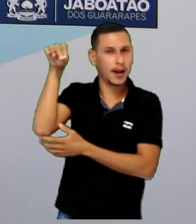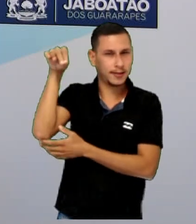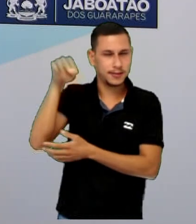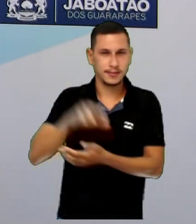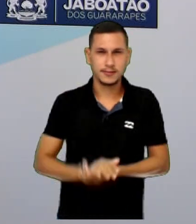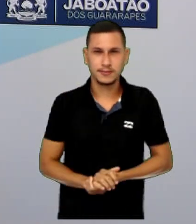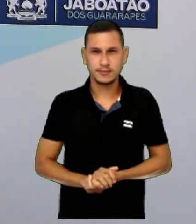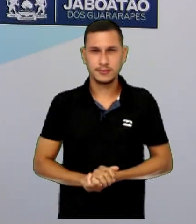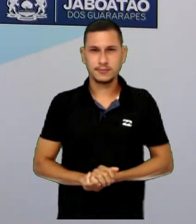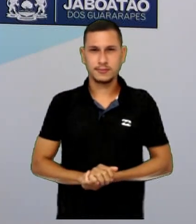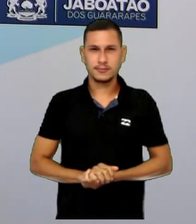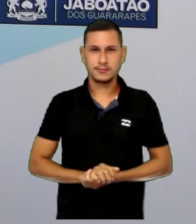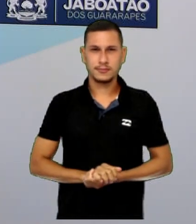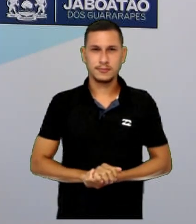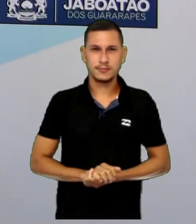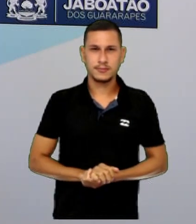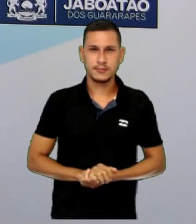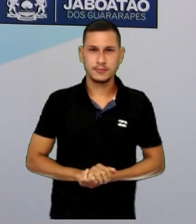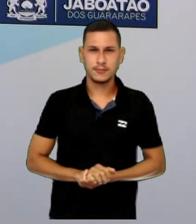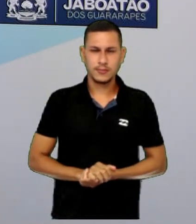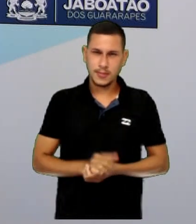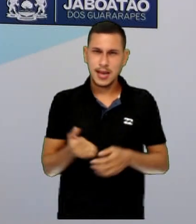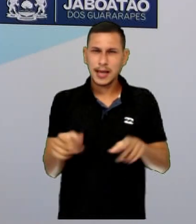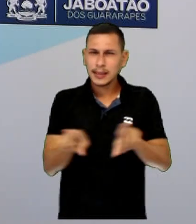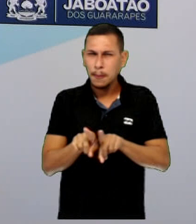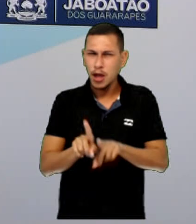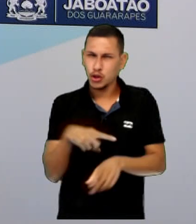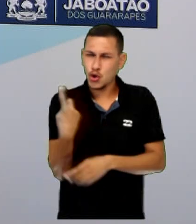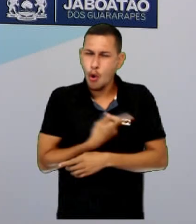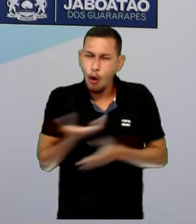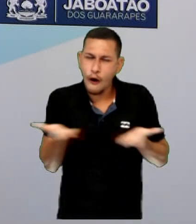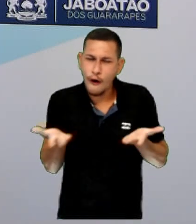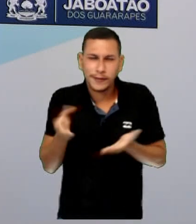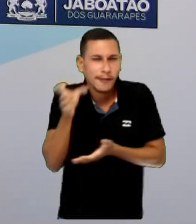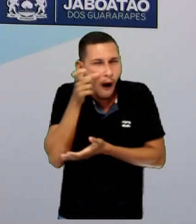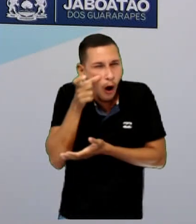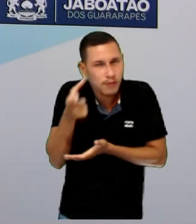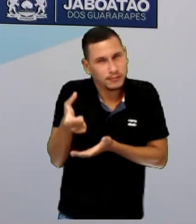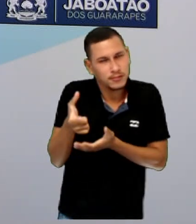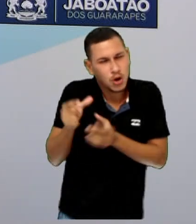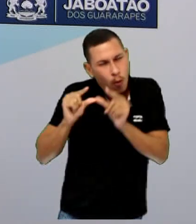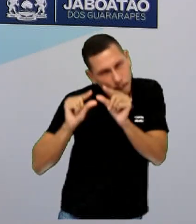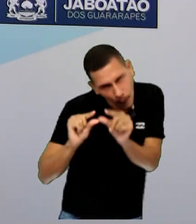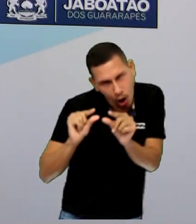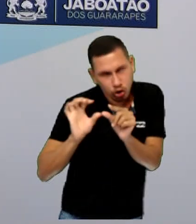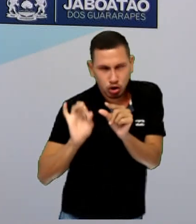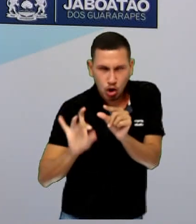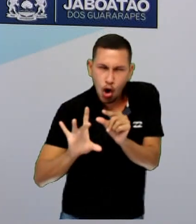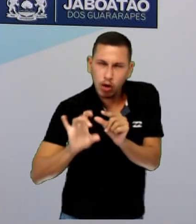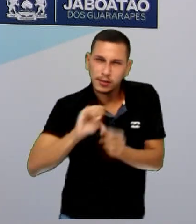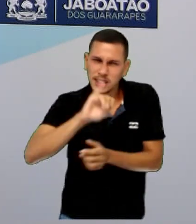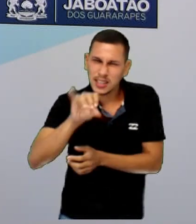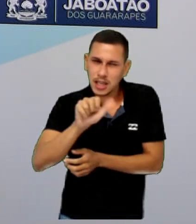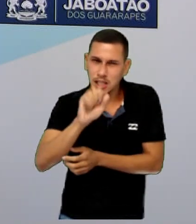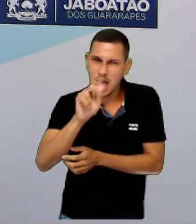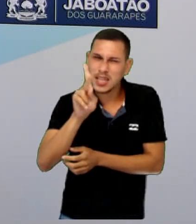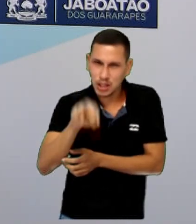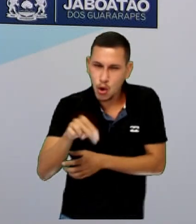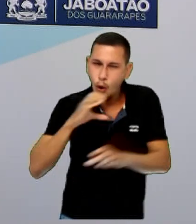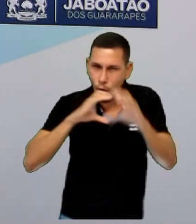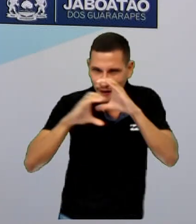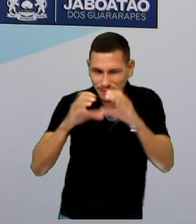aí, a gente vai assistir um trechinho de Jackson do Pandeiro cantando,